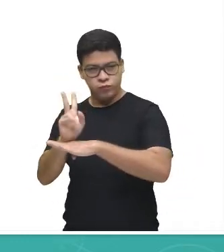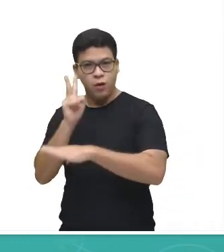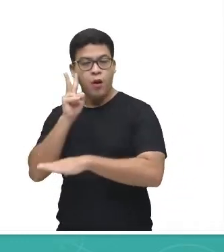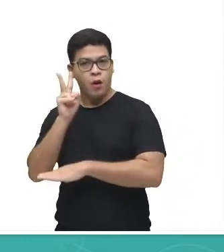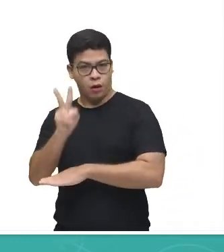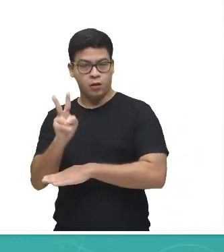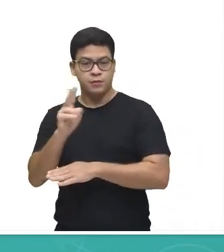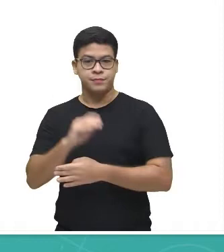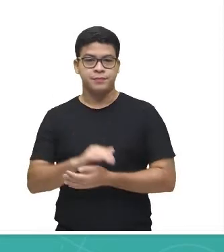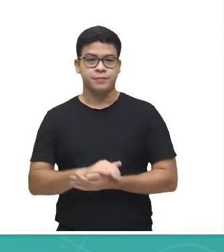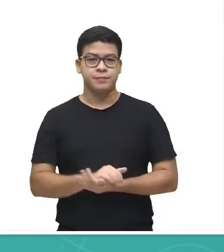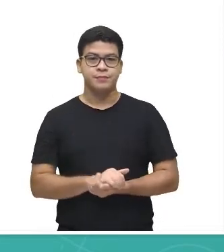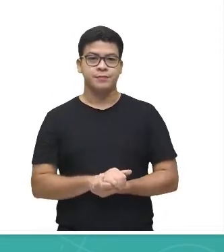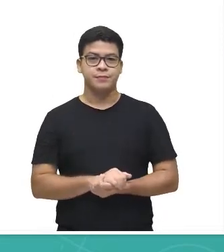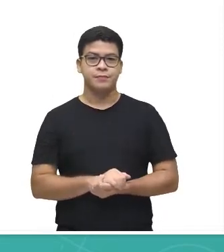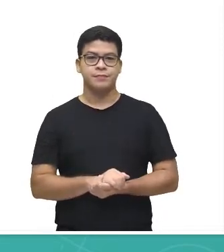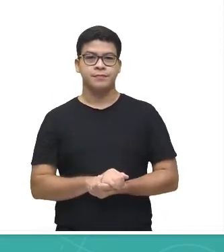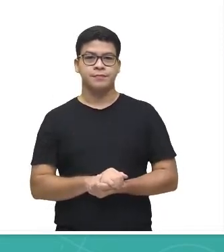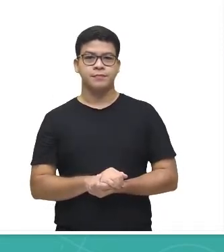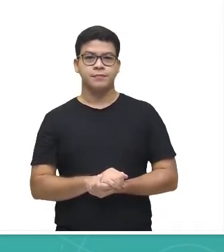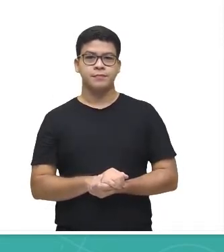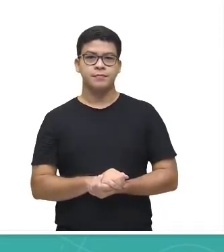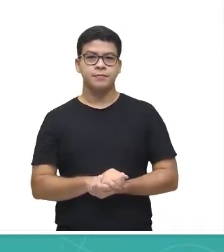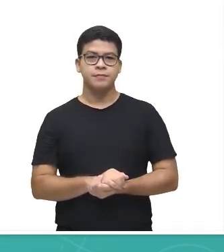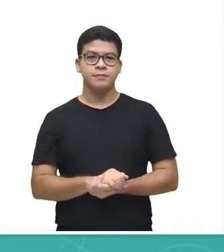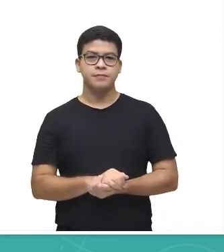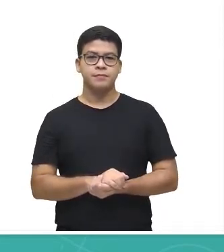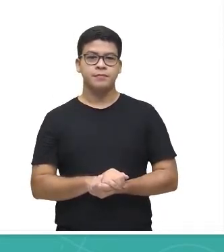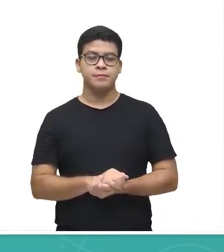com o conteúdo. Vamos lá.